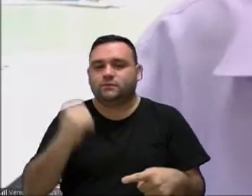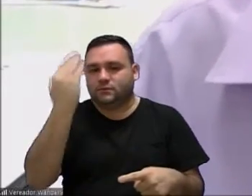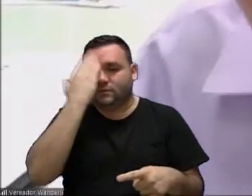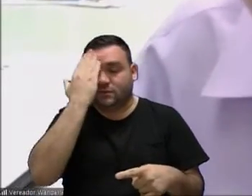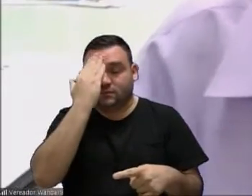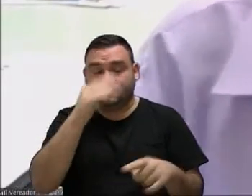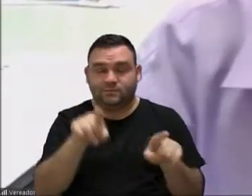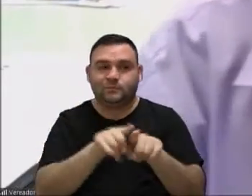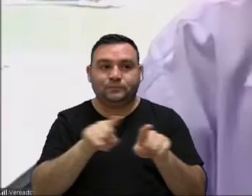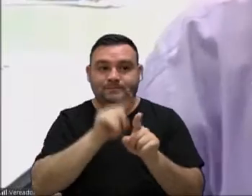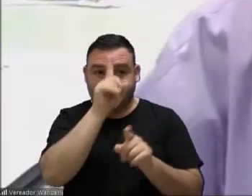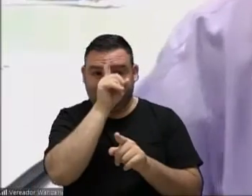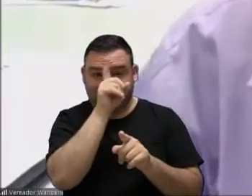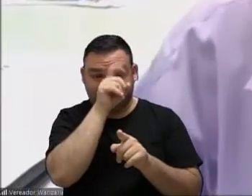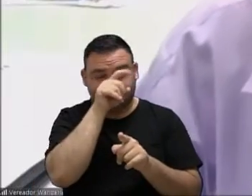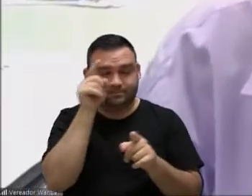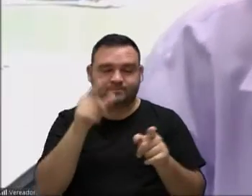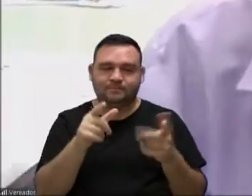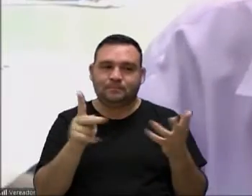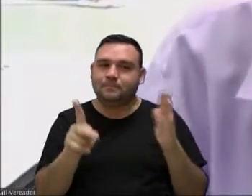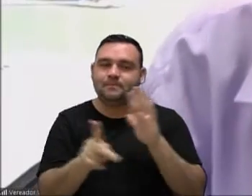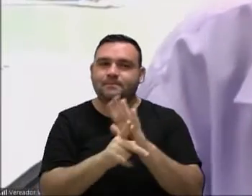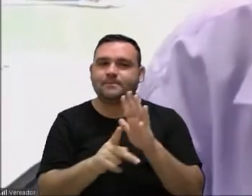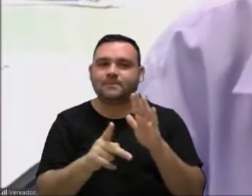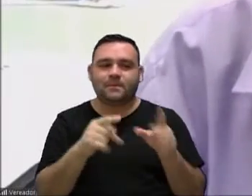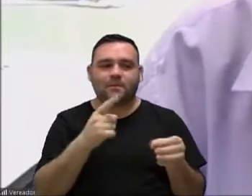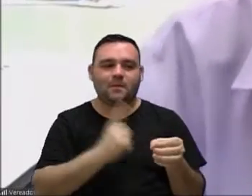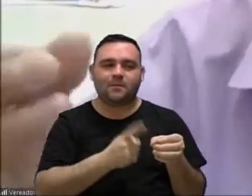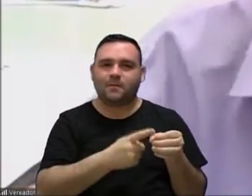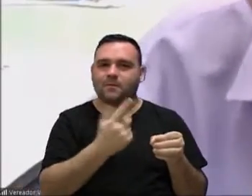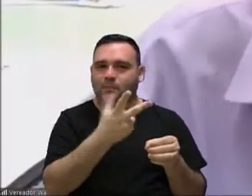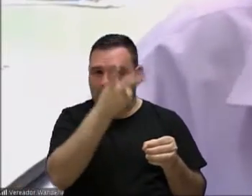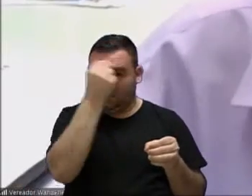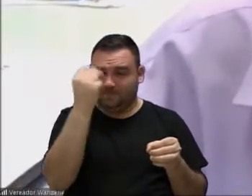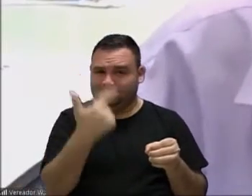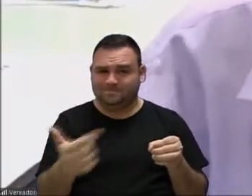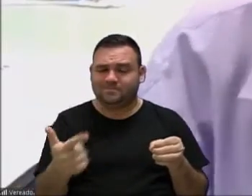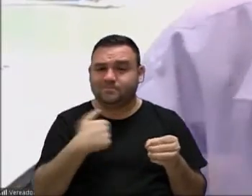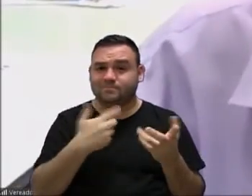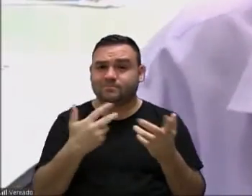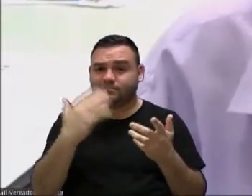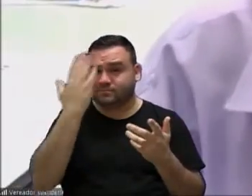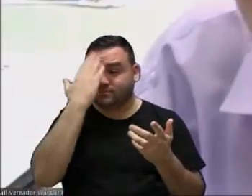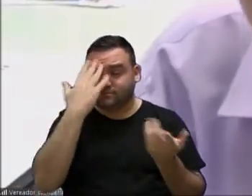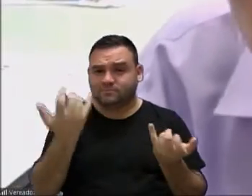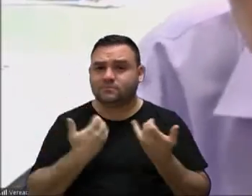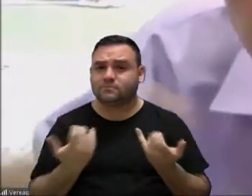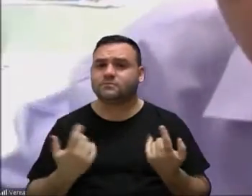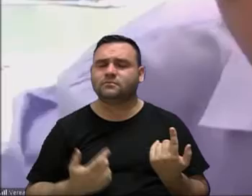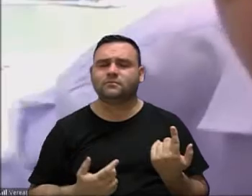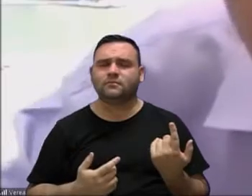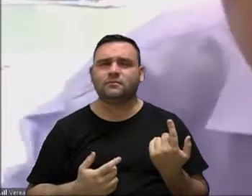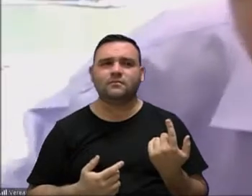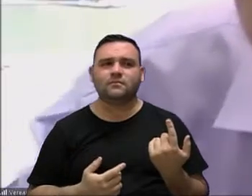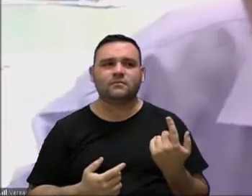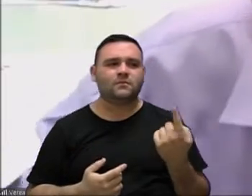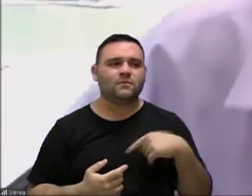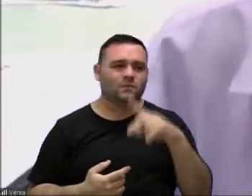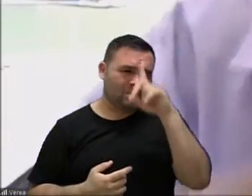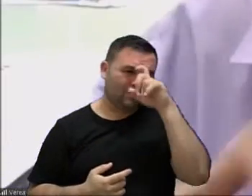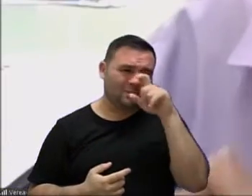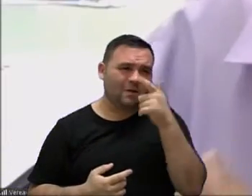tem hospital aí que não é do município, mas eu quero saber, viu? Se os nossos